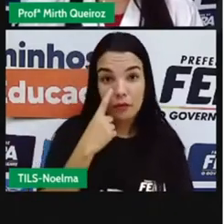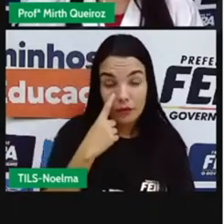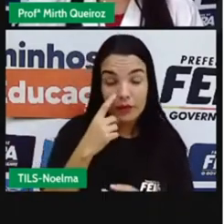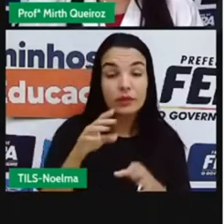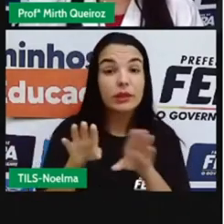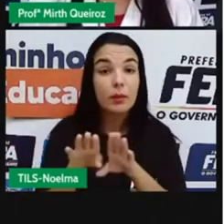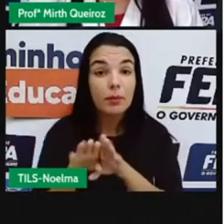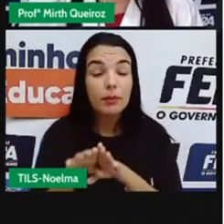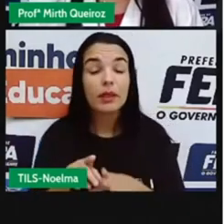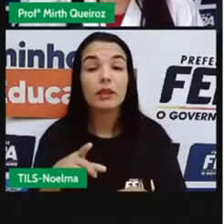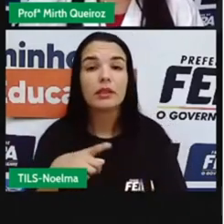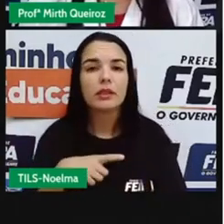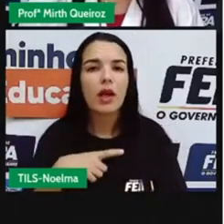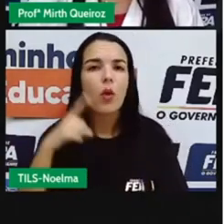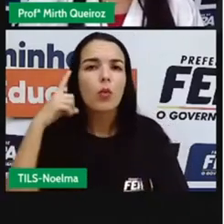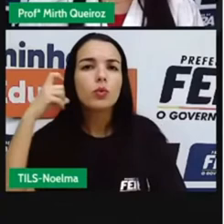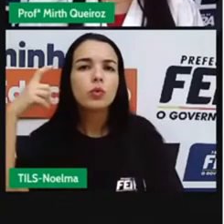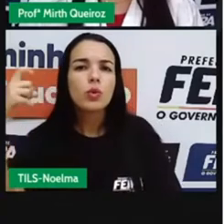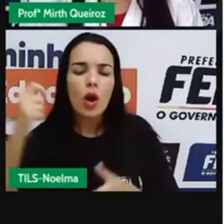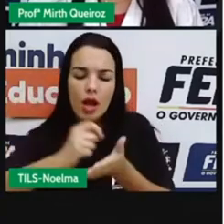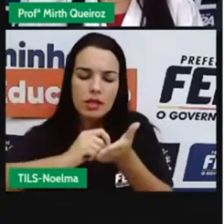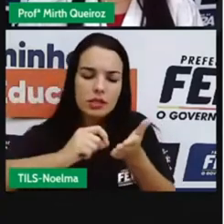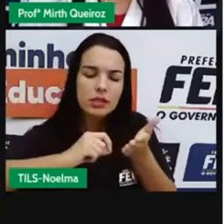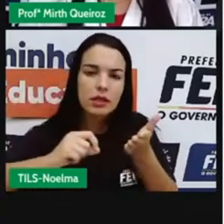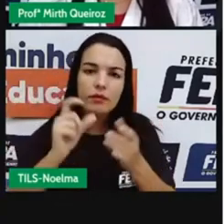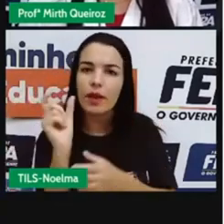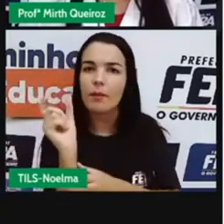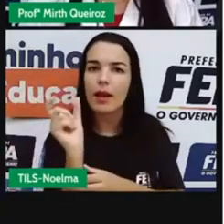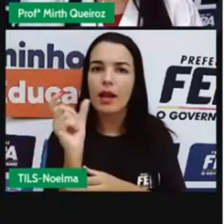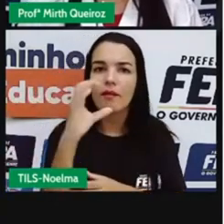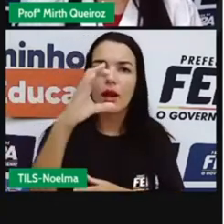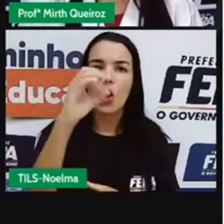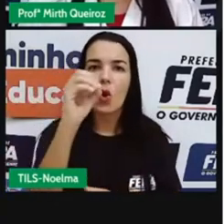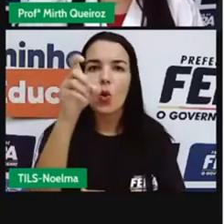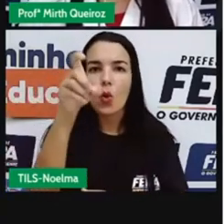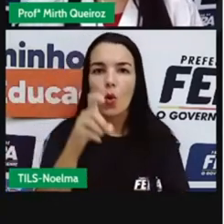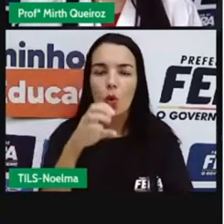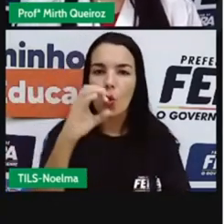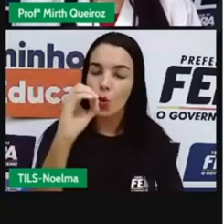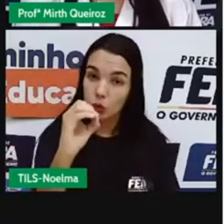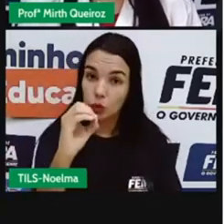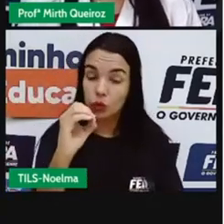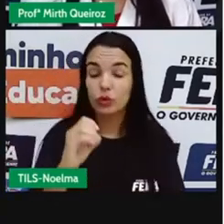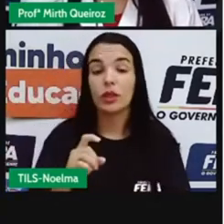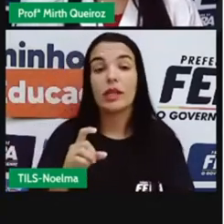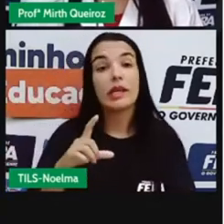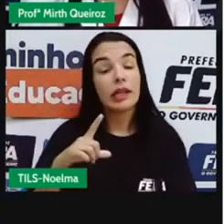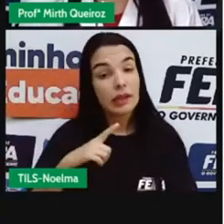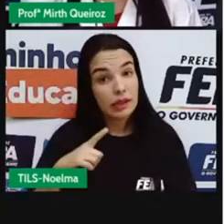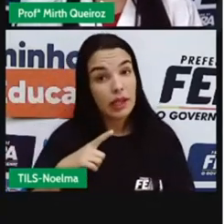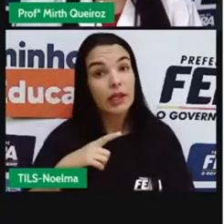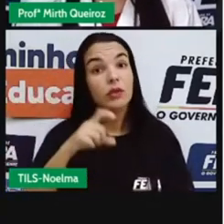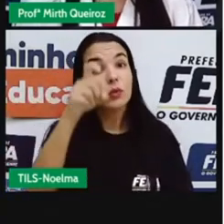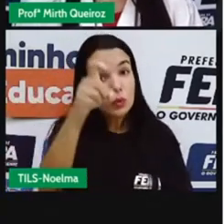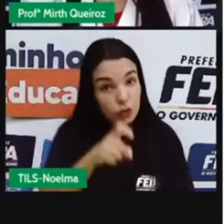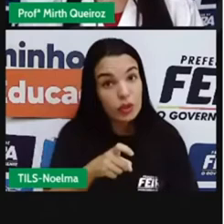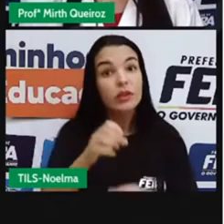que é o mesmo som que a gente usa para poder escrever a palavra coxo e caxambu. Porém, coxo e